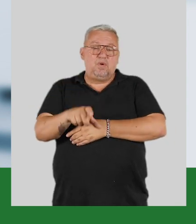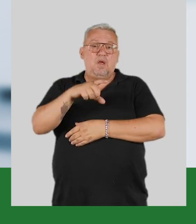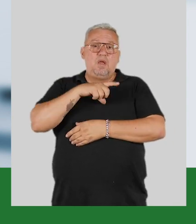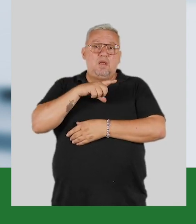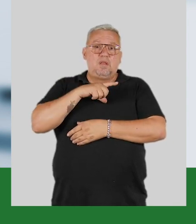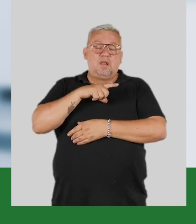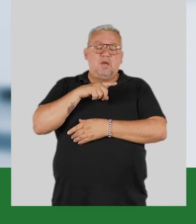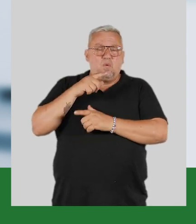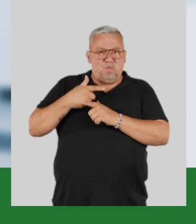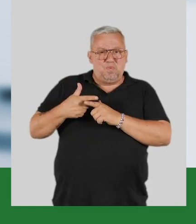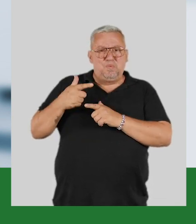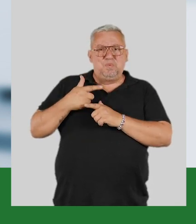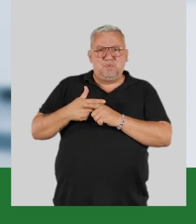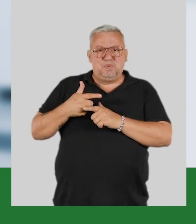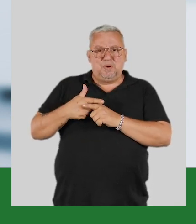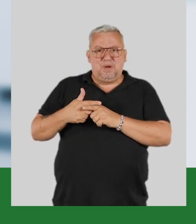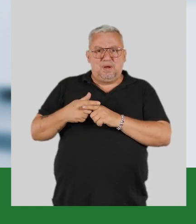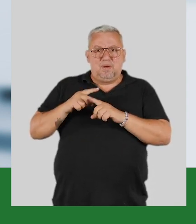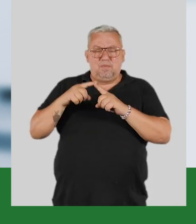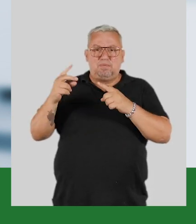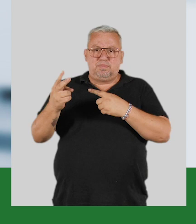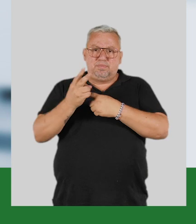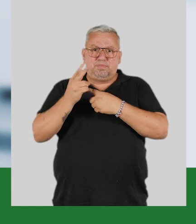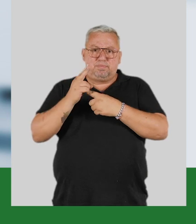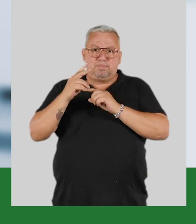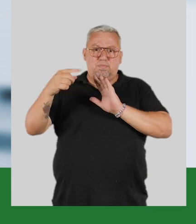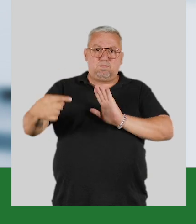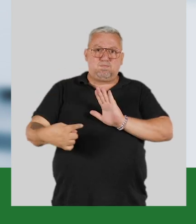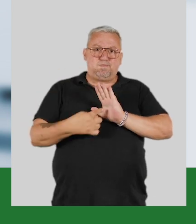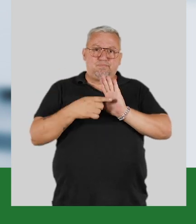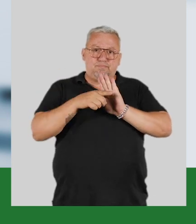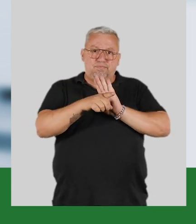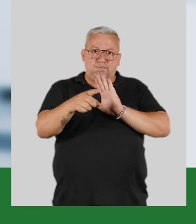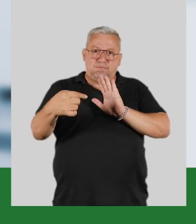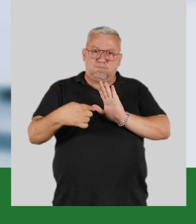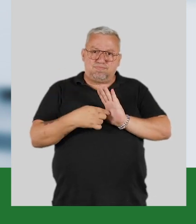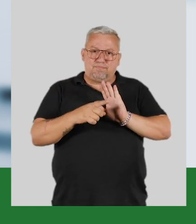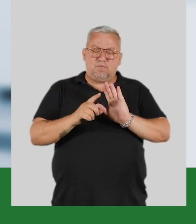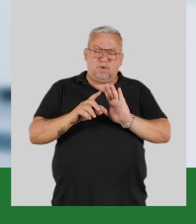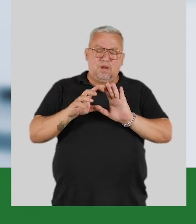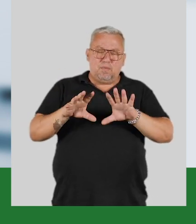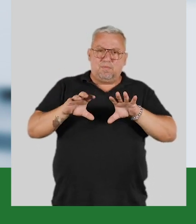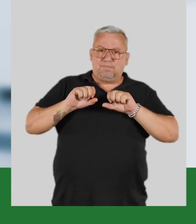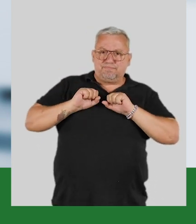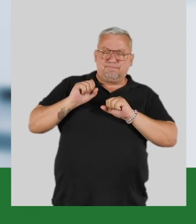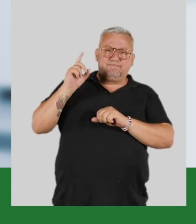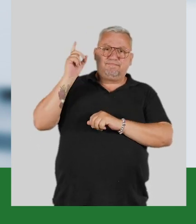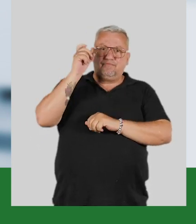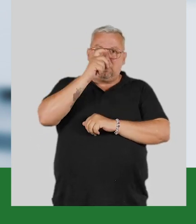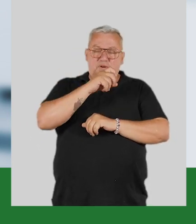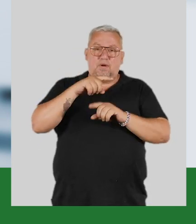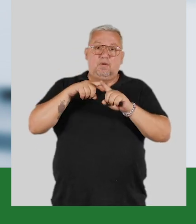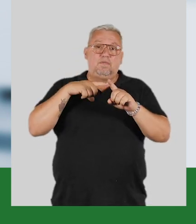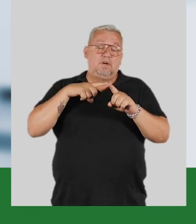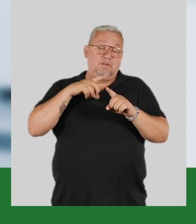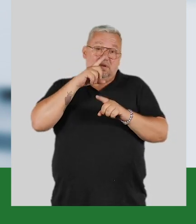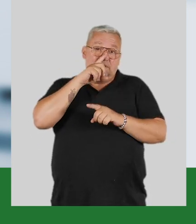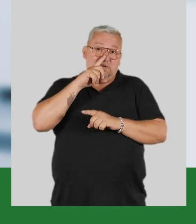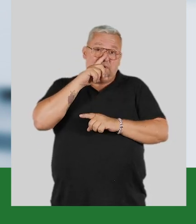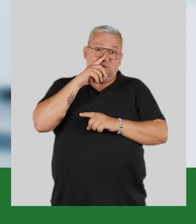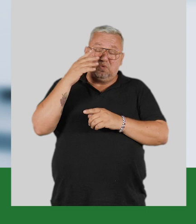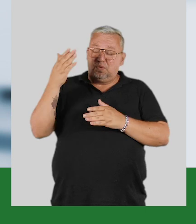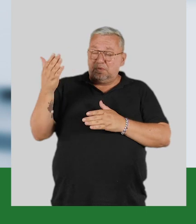algum prejuízo na imunogenicidade da vacina. Porém, é muito difícil pensar que o paciente terá algum risco de